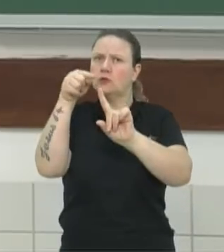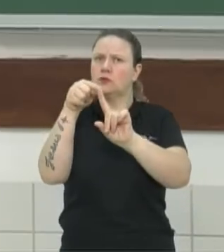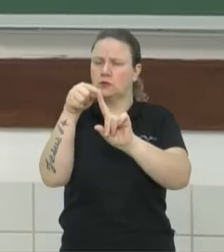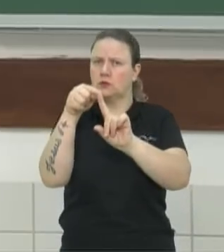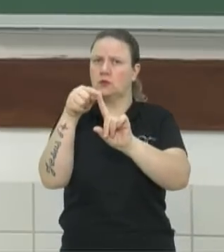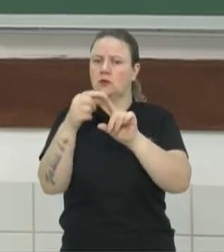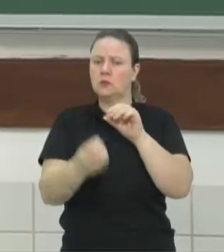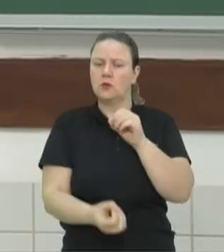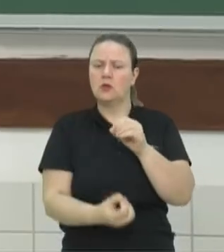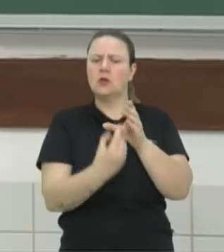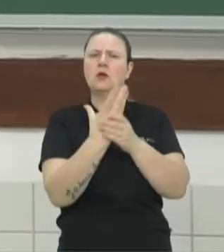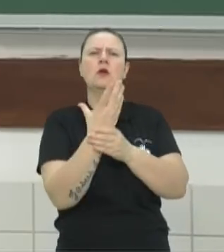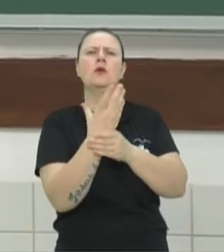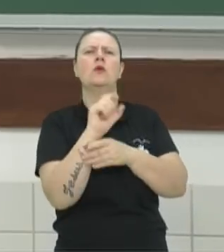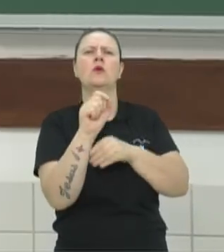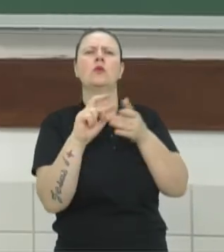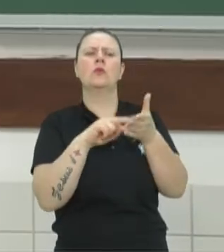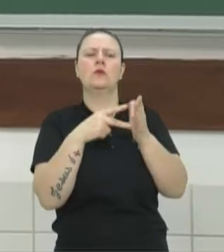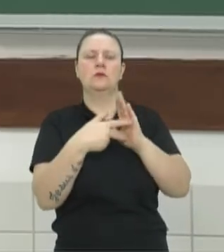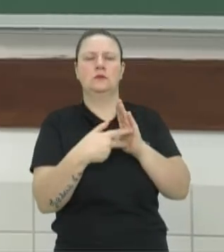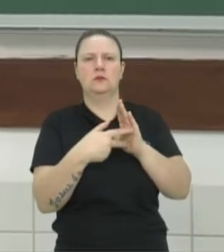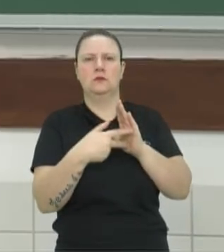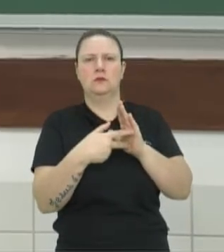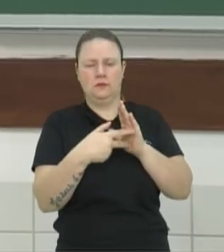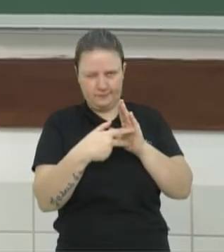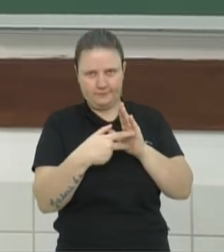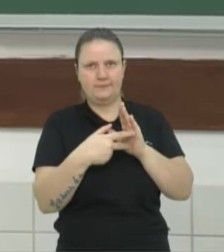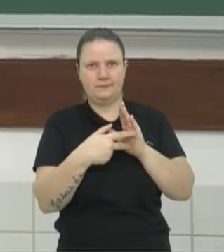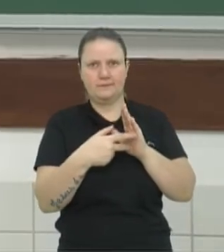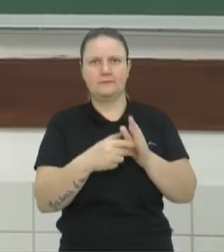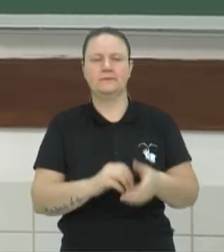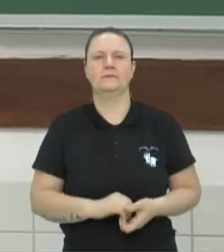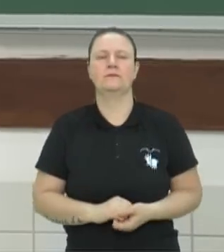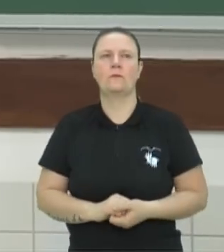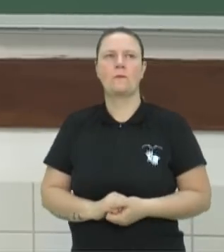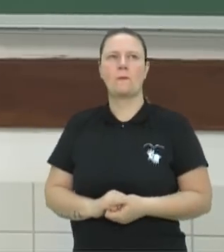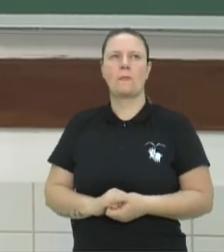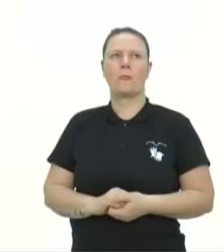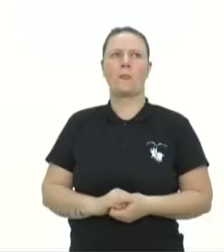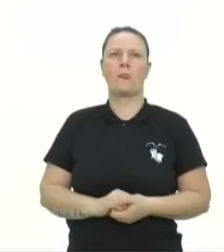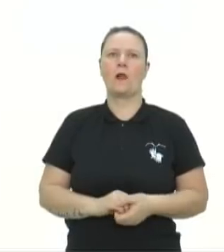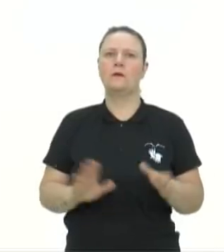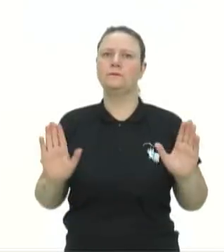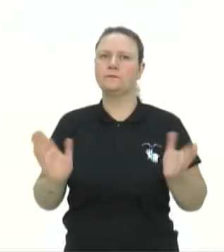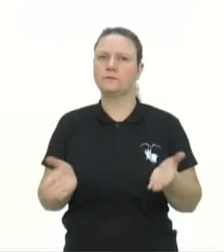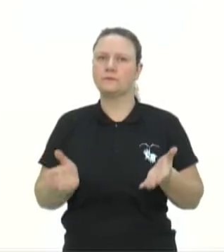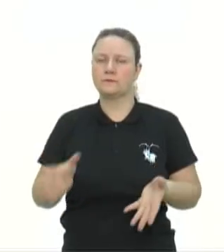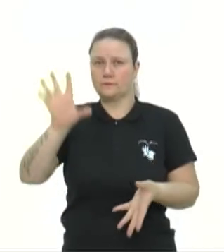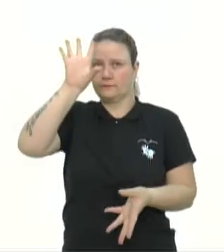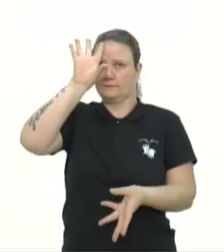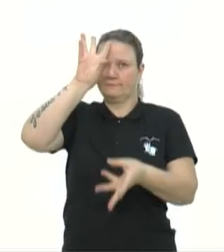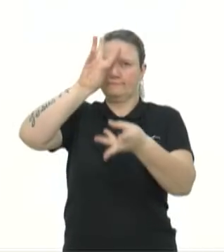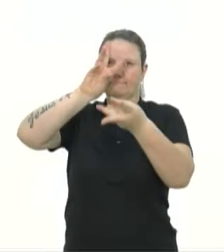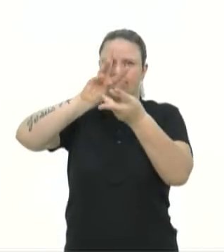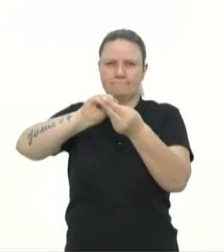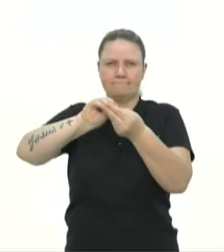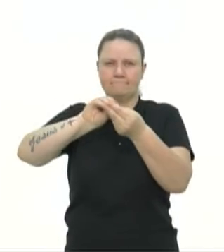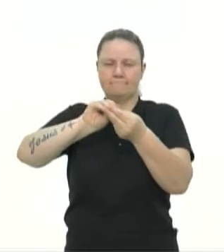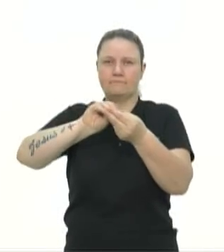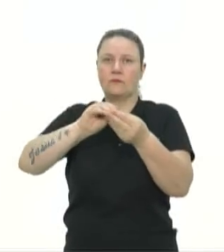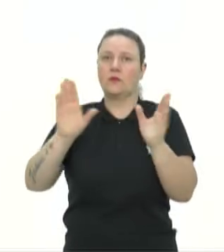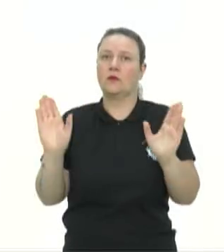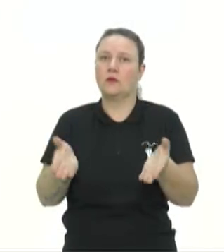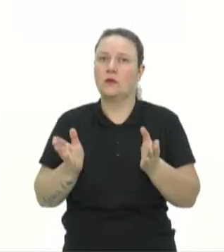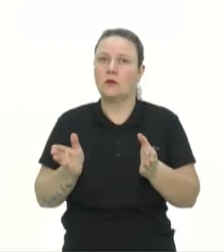para criar uma significação, é para chamar mais a atenção do leitor, ok? Vamos fixar, então, o que a gente viu no dia de hoje.